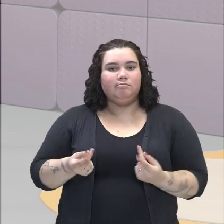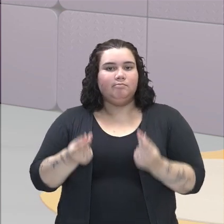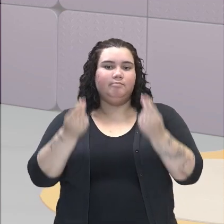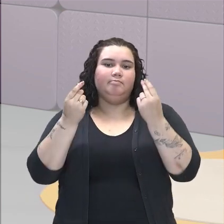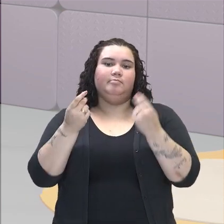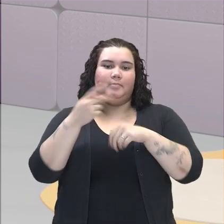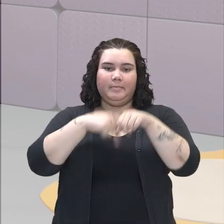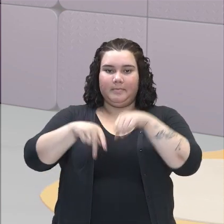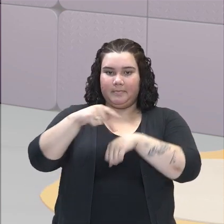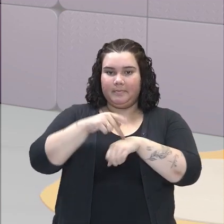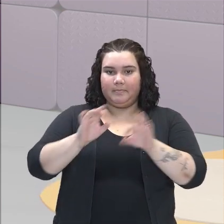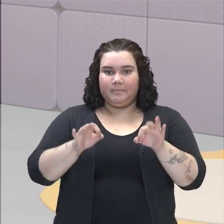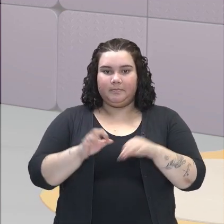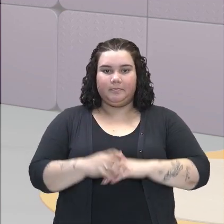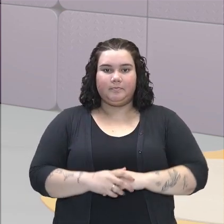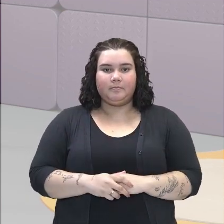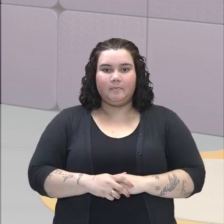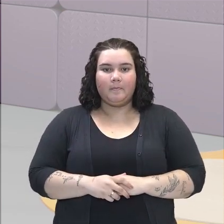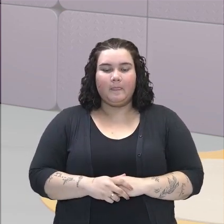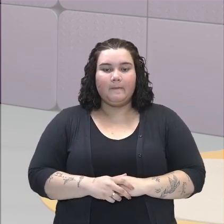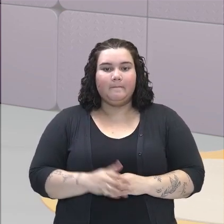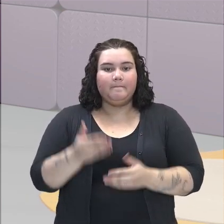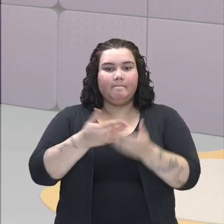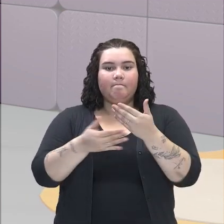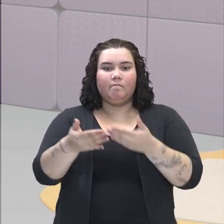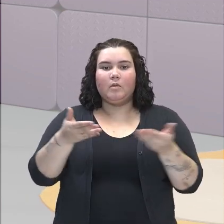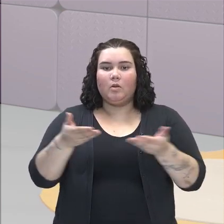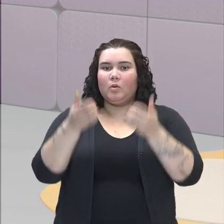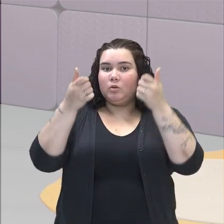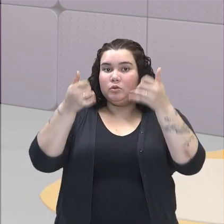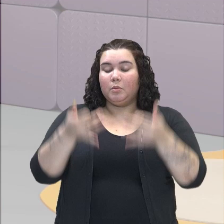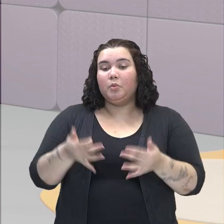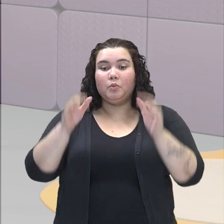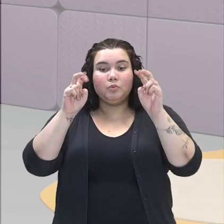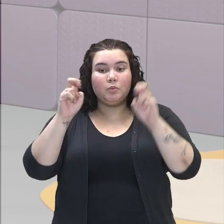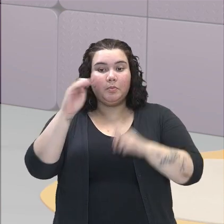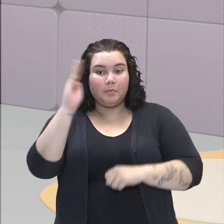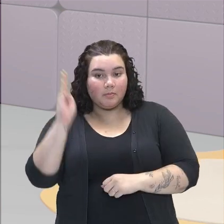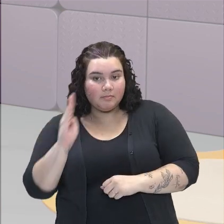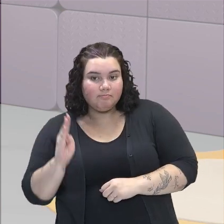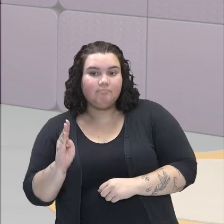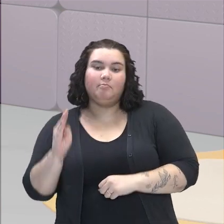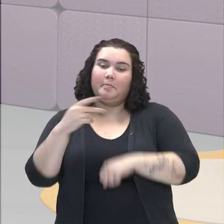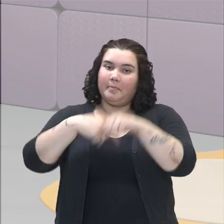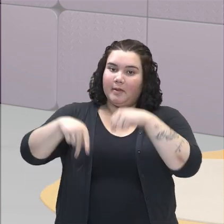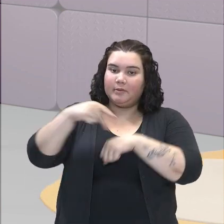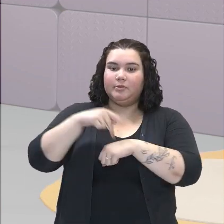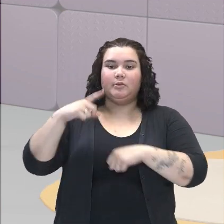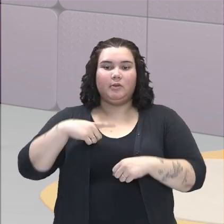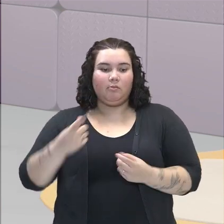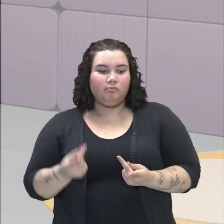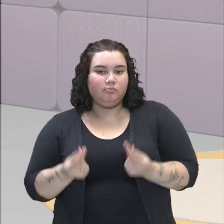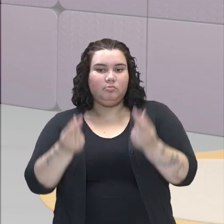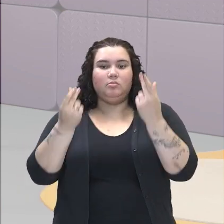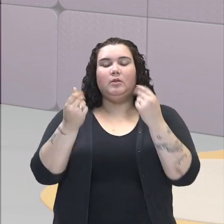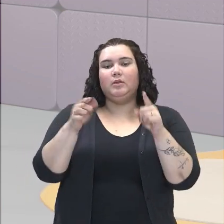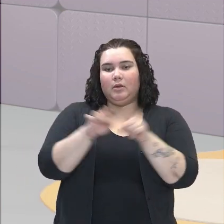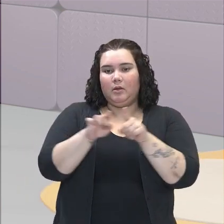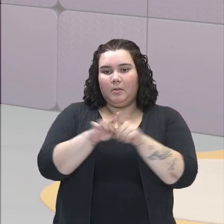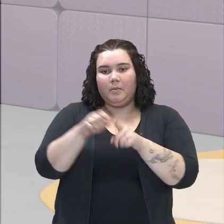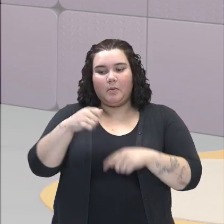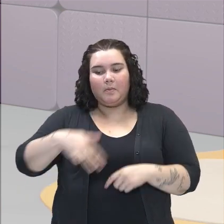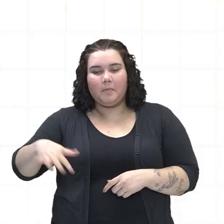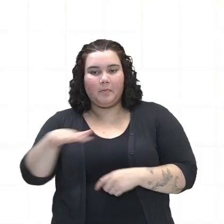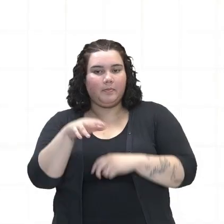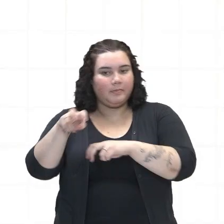para o país. Né? Pessoal, vamos continuar então falando sobre o Brasil, esse país ali que também gera muito dinheiro com a questão da